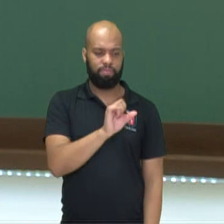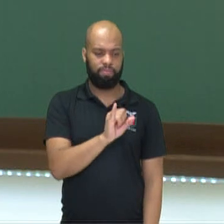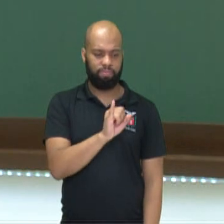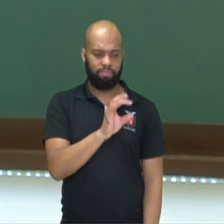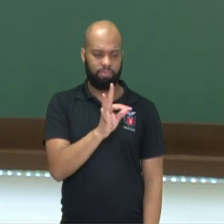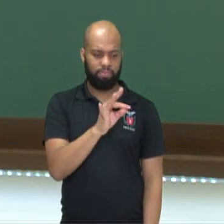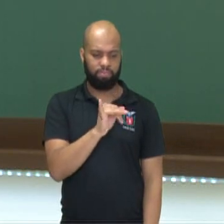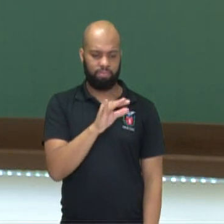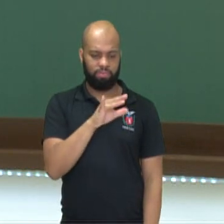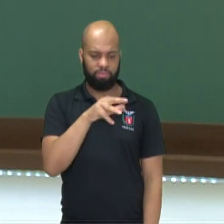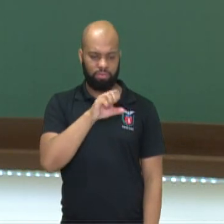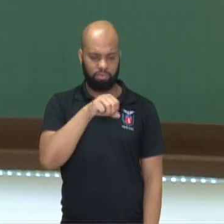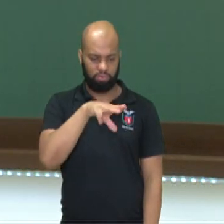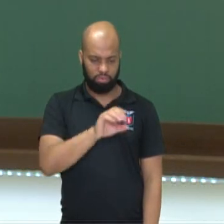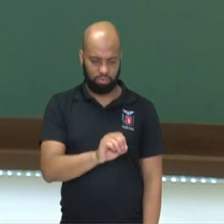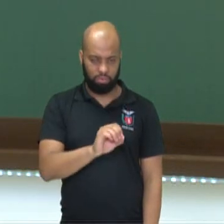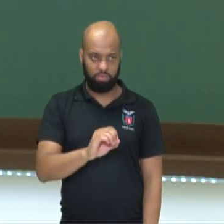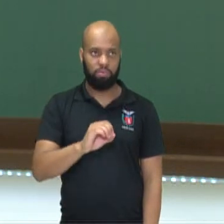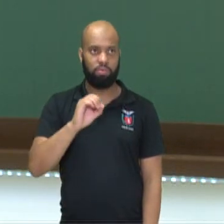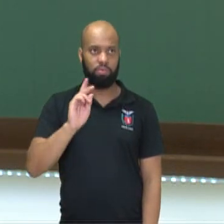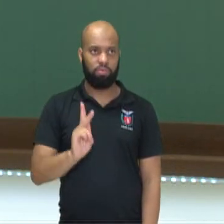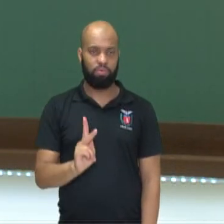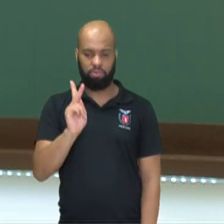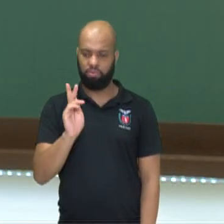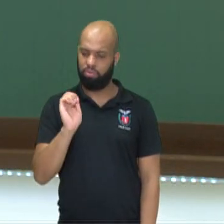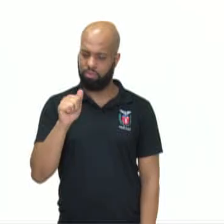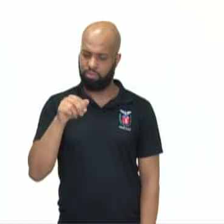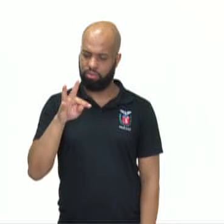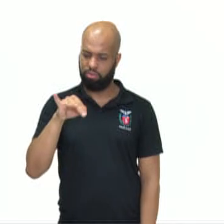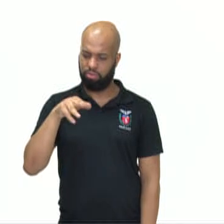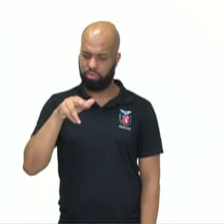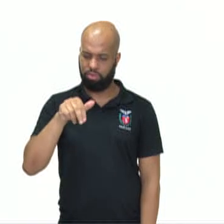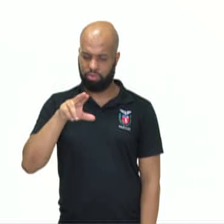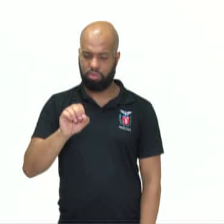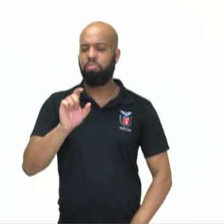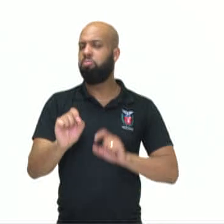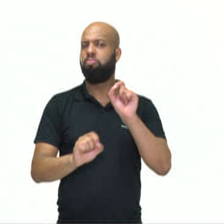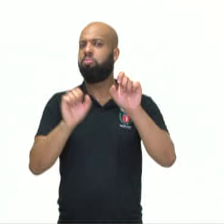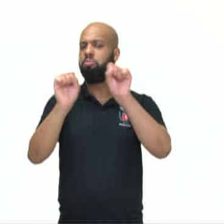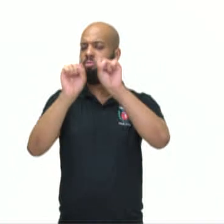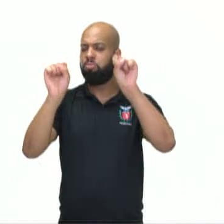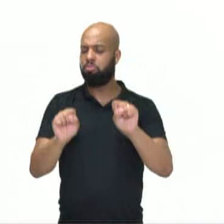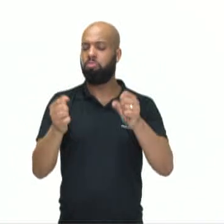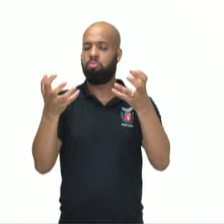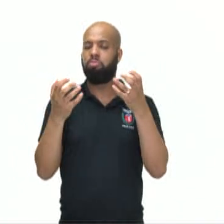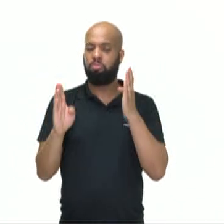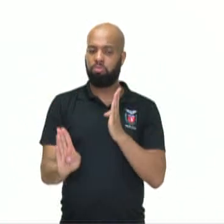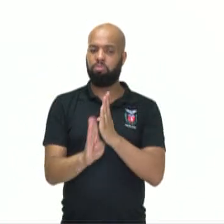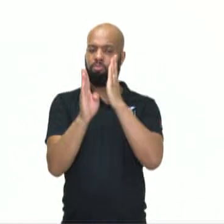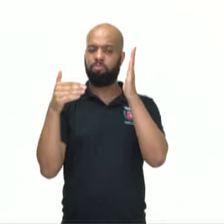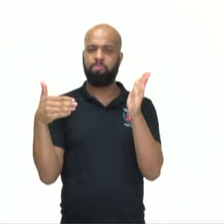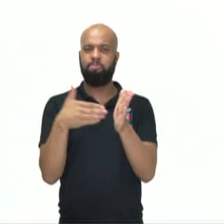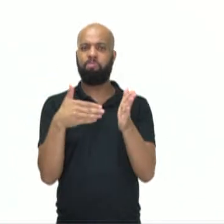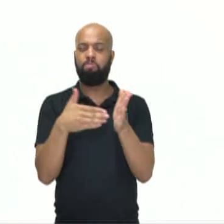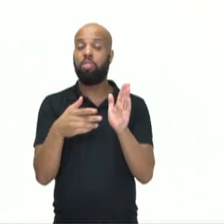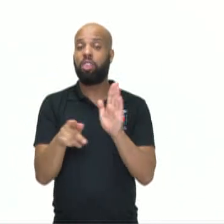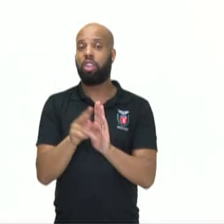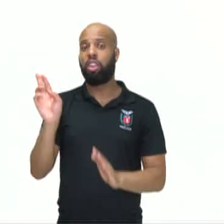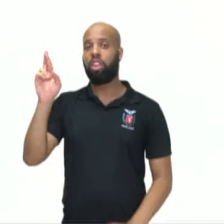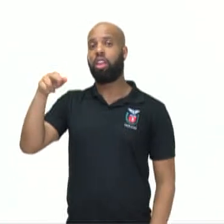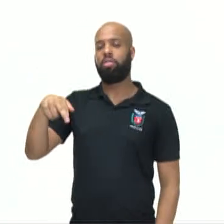kantiano. O que é esse criticismo? É um sistema que procura determinar os limites da razão humana.